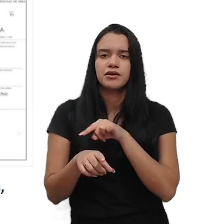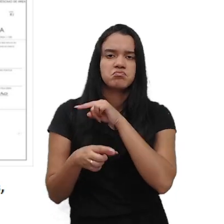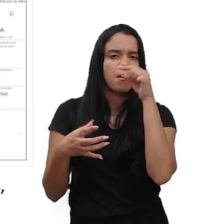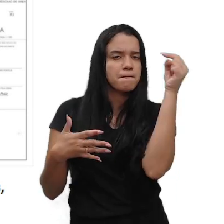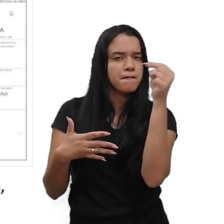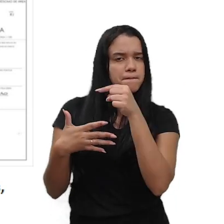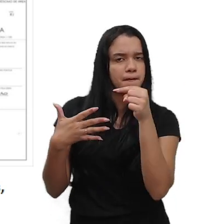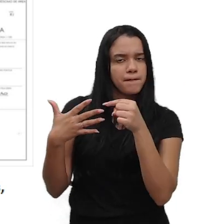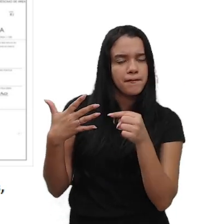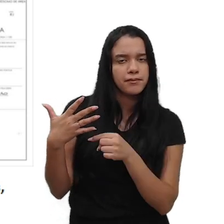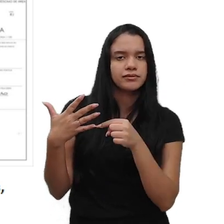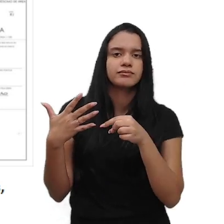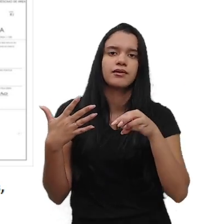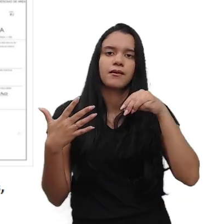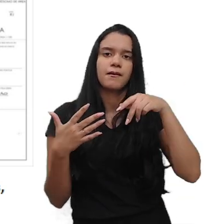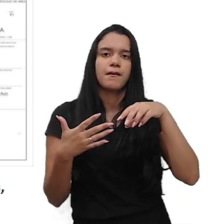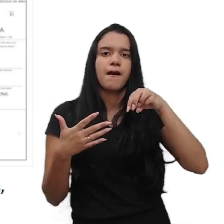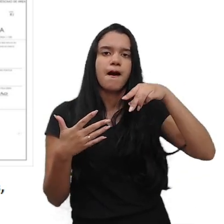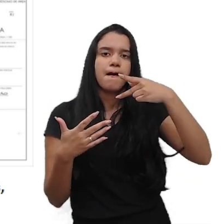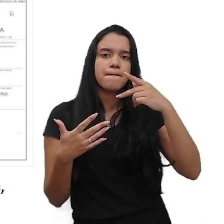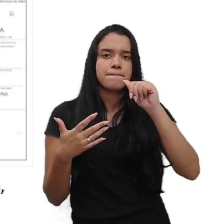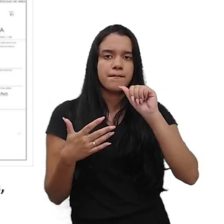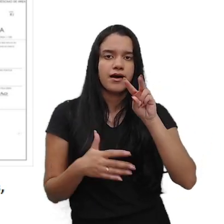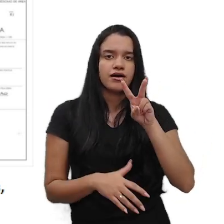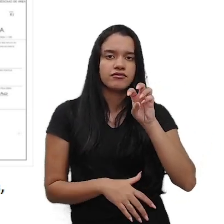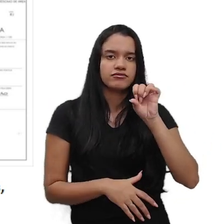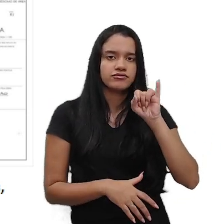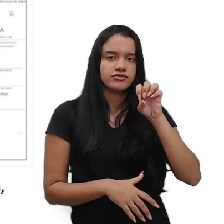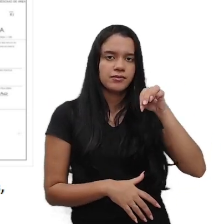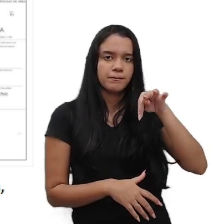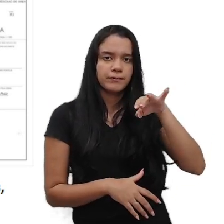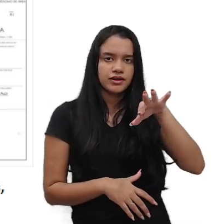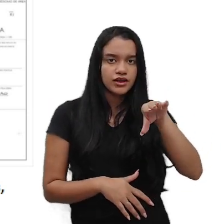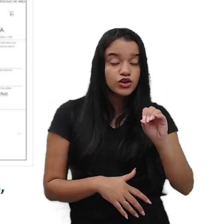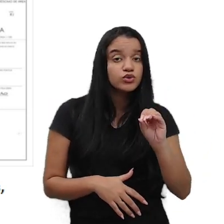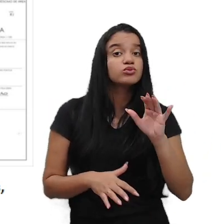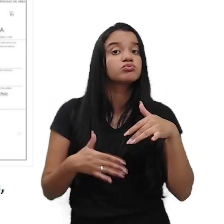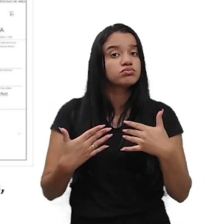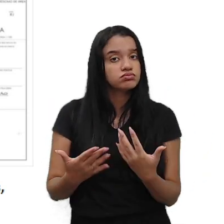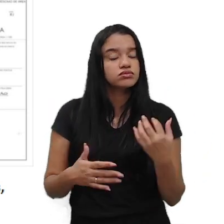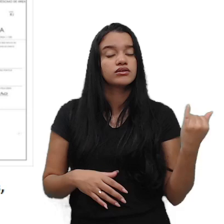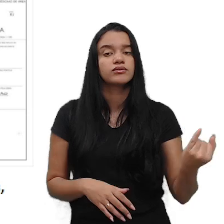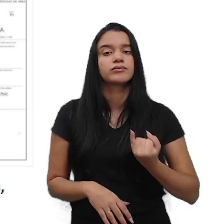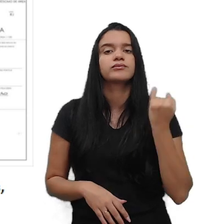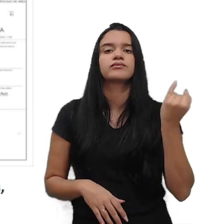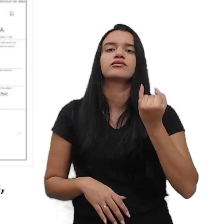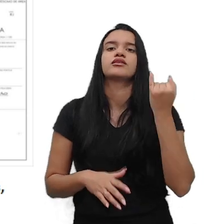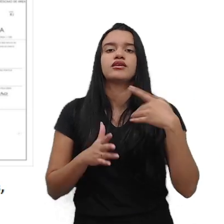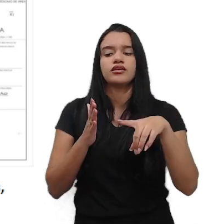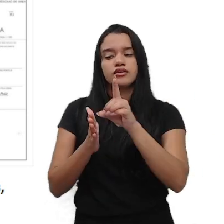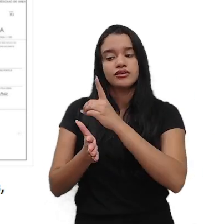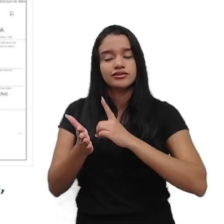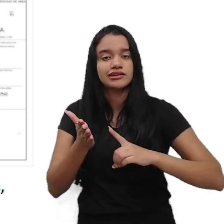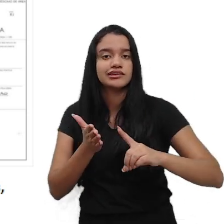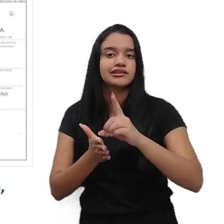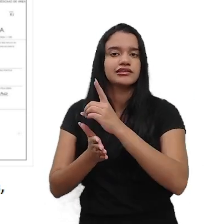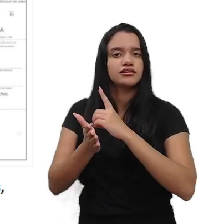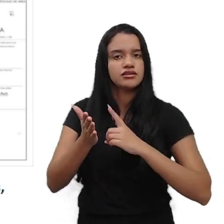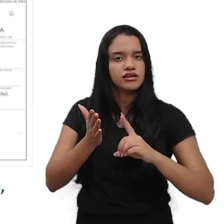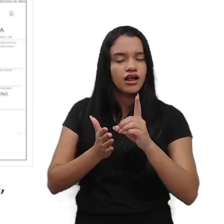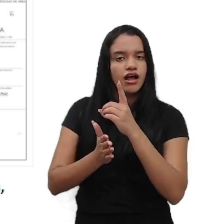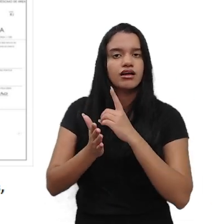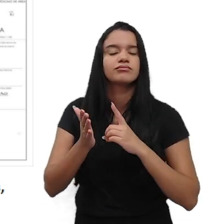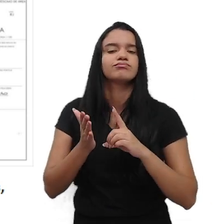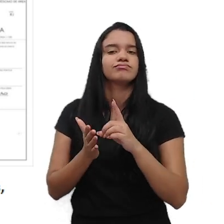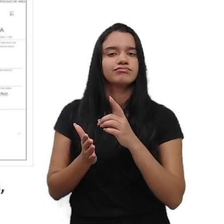cortes mostrando desde a fundação até a coberta, né? E é muito importante que o designer de interiores se